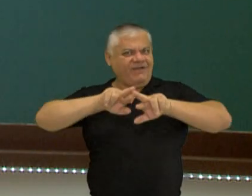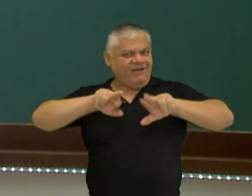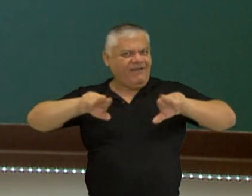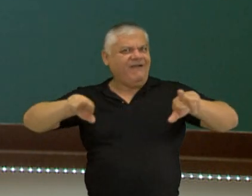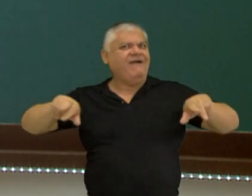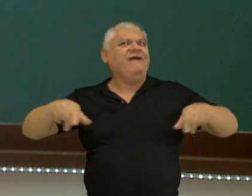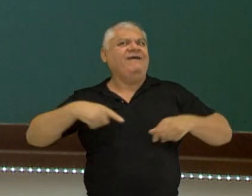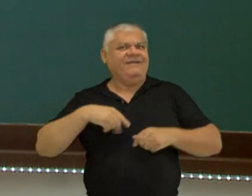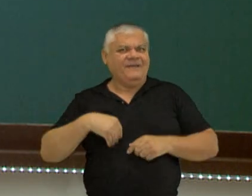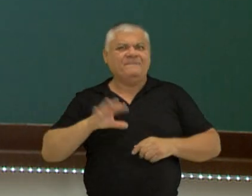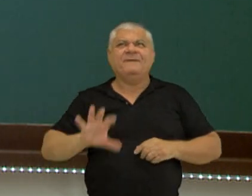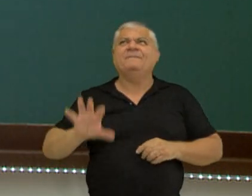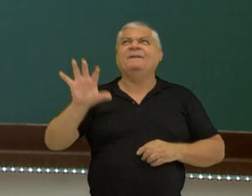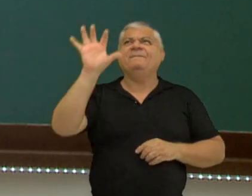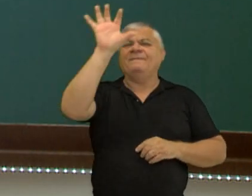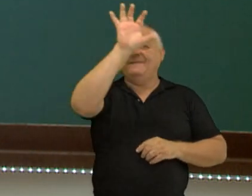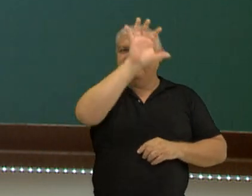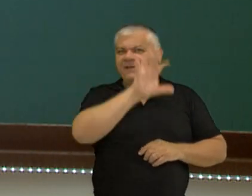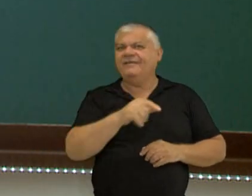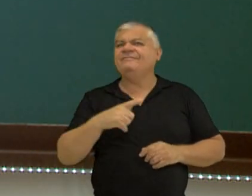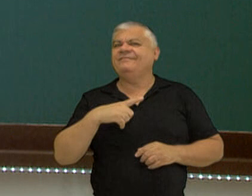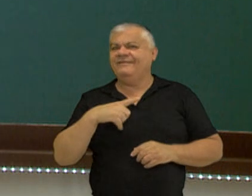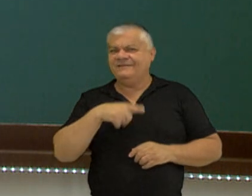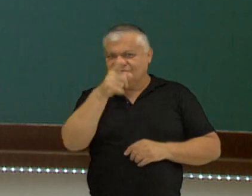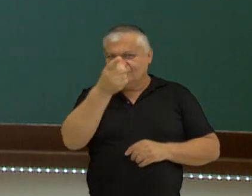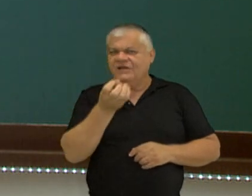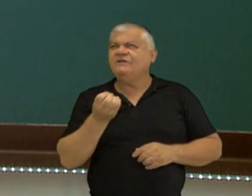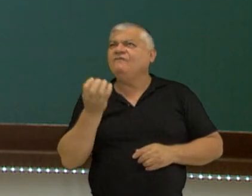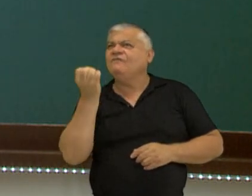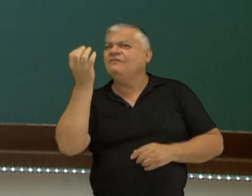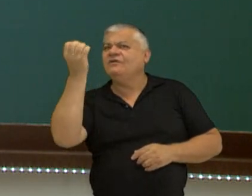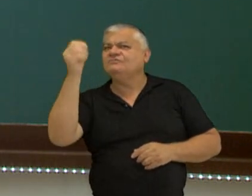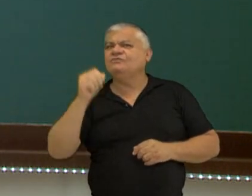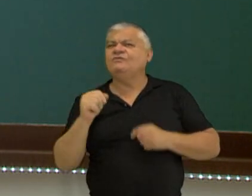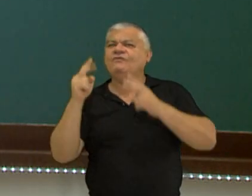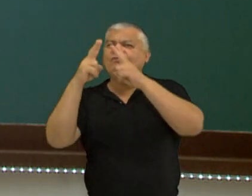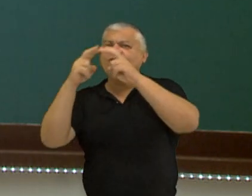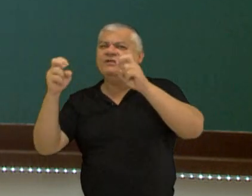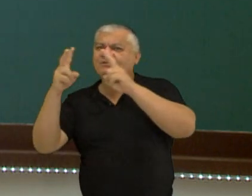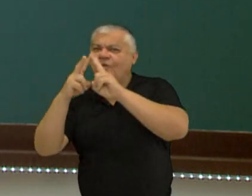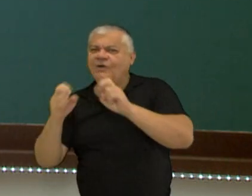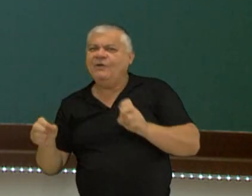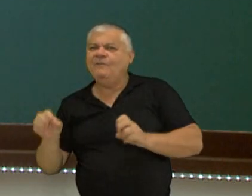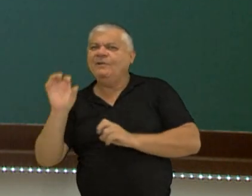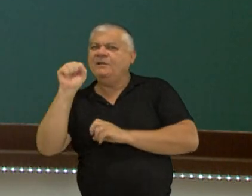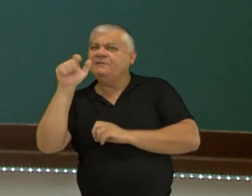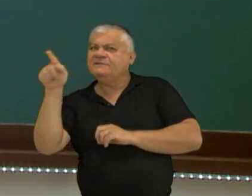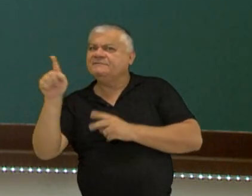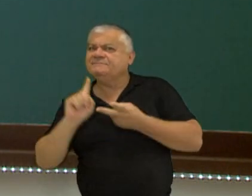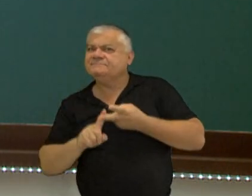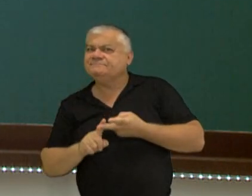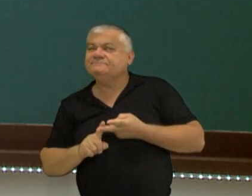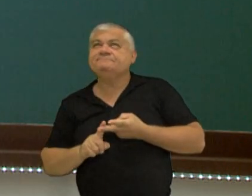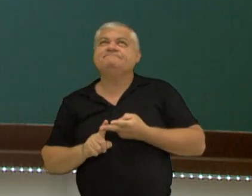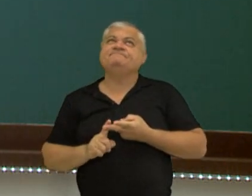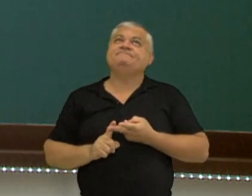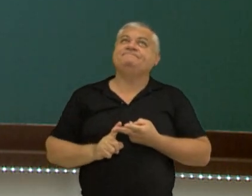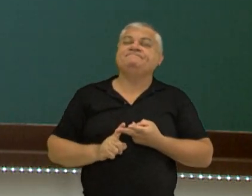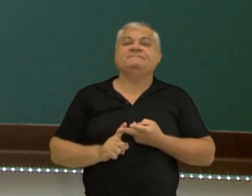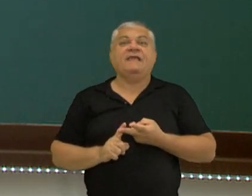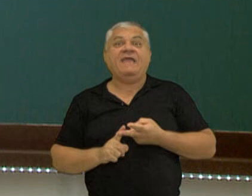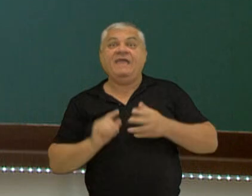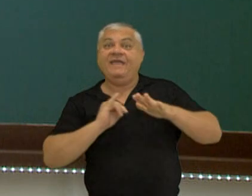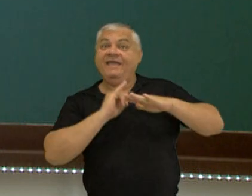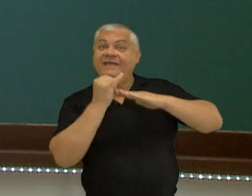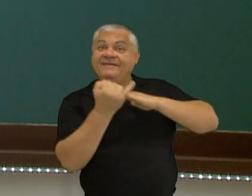território brasileiro. Então, de repente, se você já viajou para Florianópolis, em Santa Catarina, se você já viajou para a Ilha